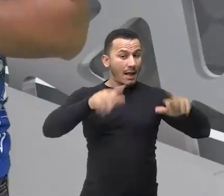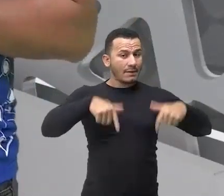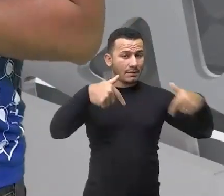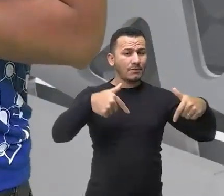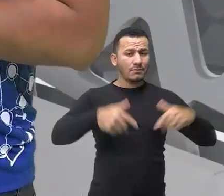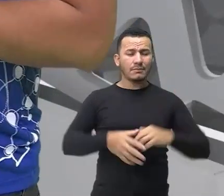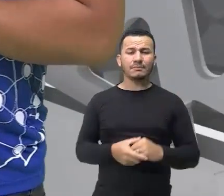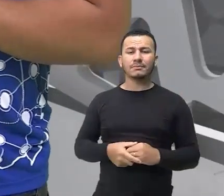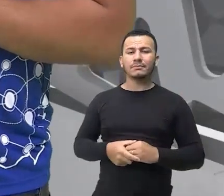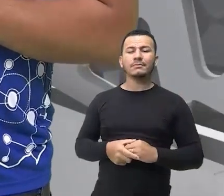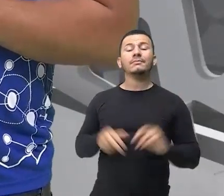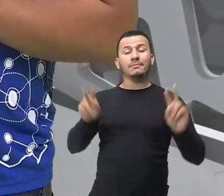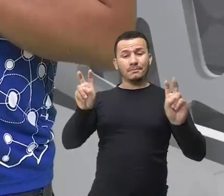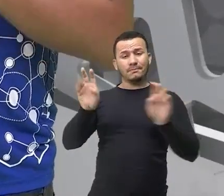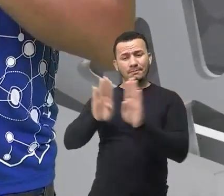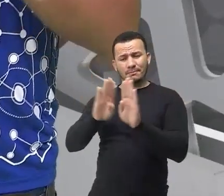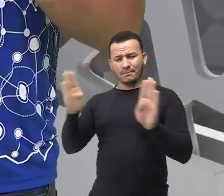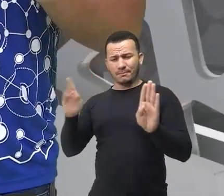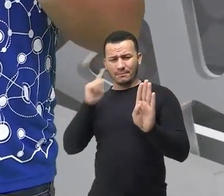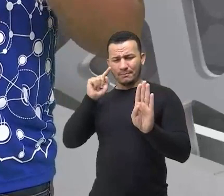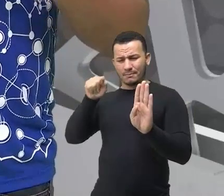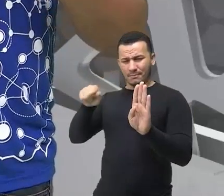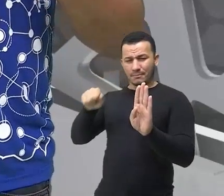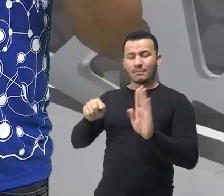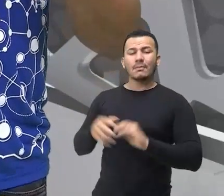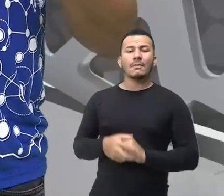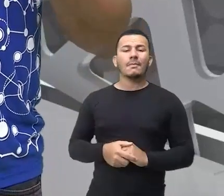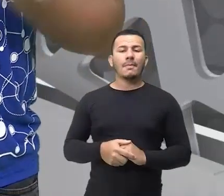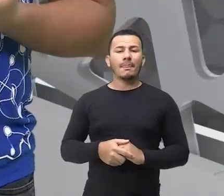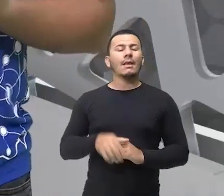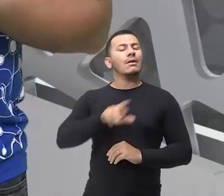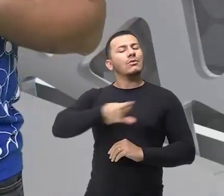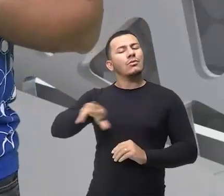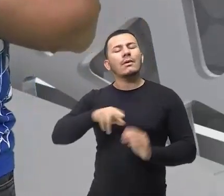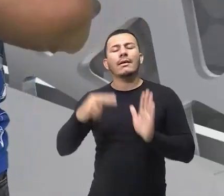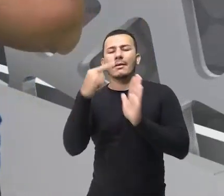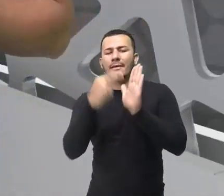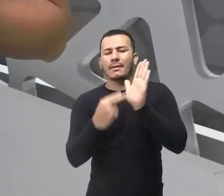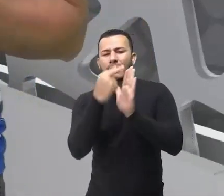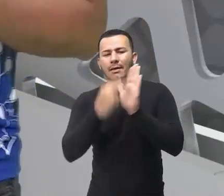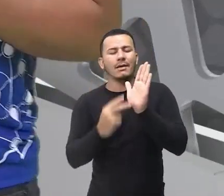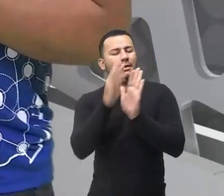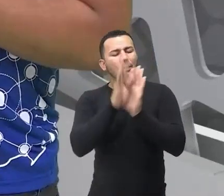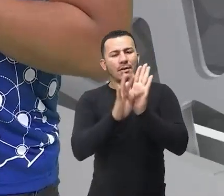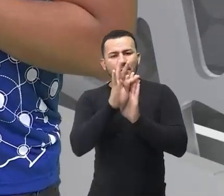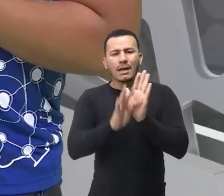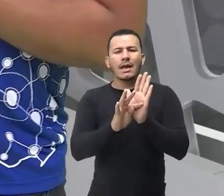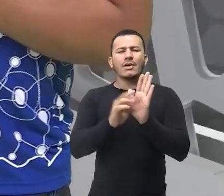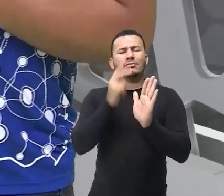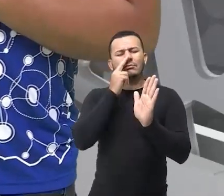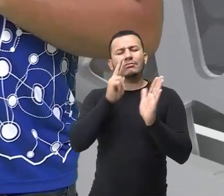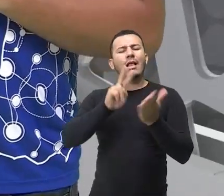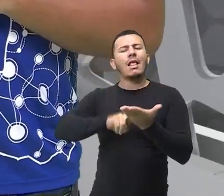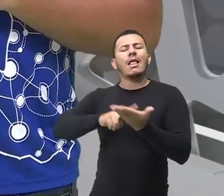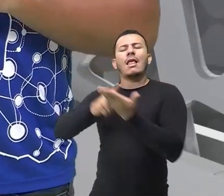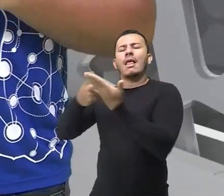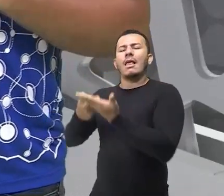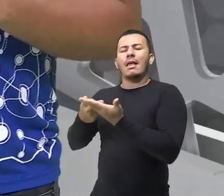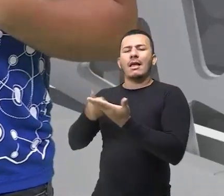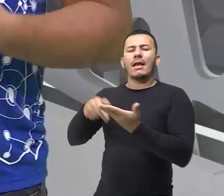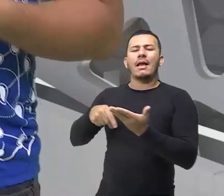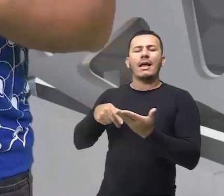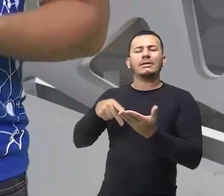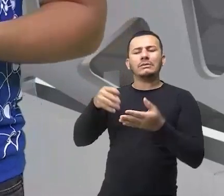temos que prestar bastante atenção em uma situação. Nós não podemos ler esse texto e interpretá-lo de